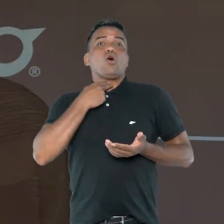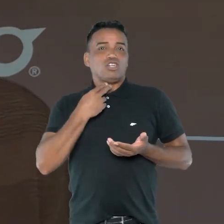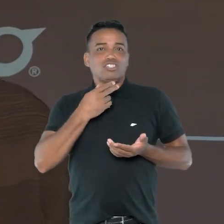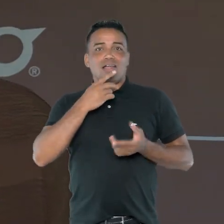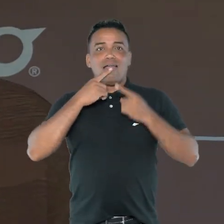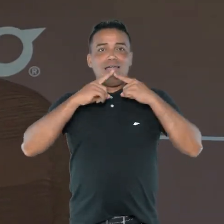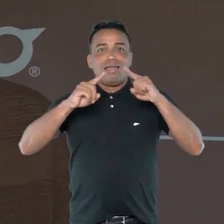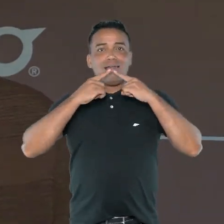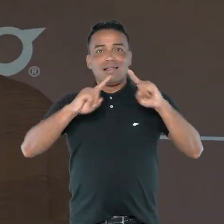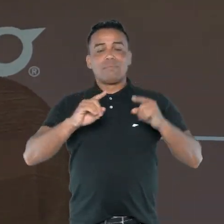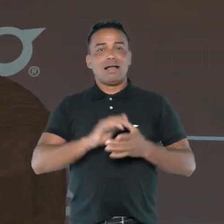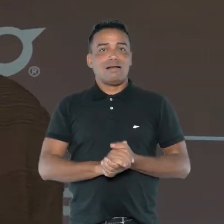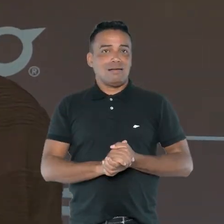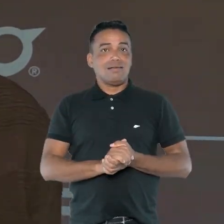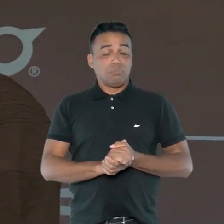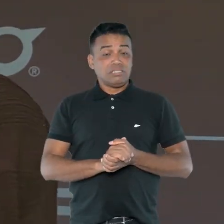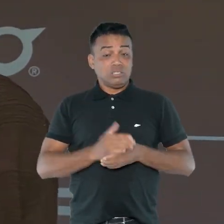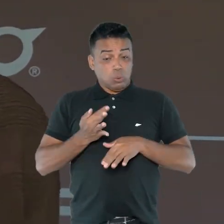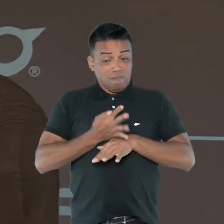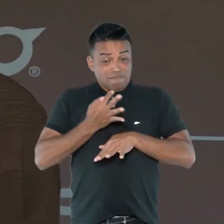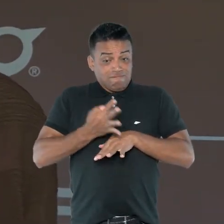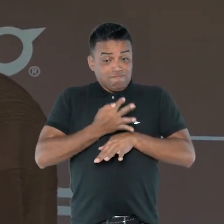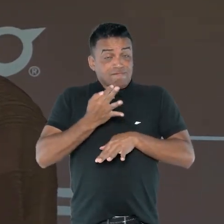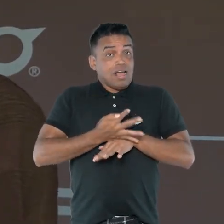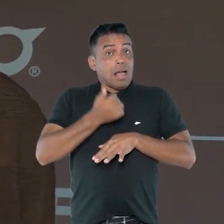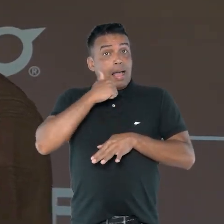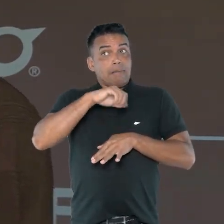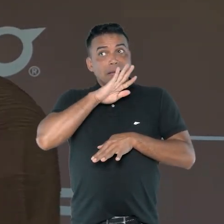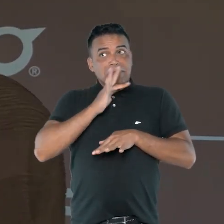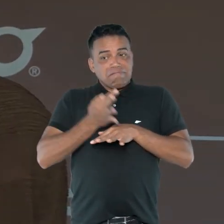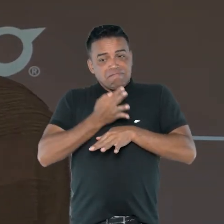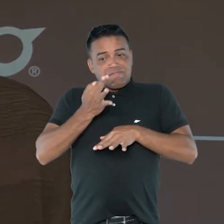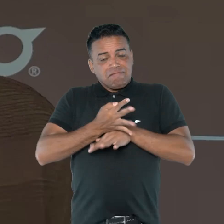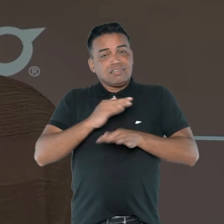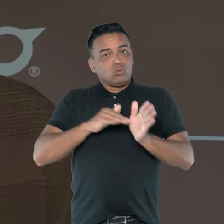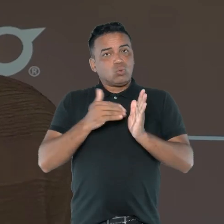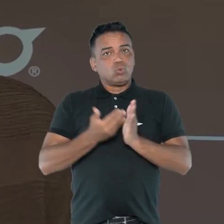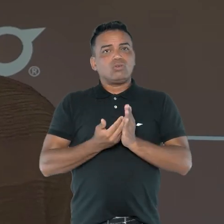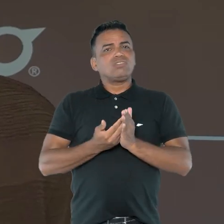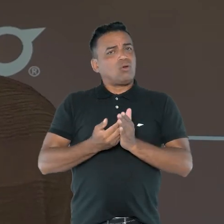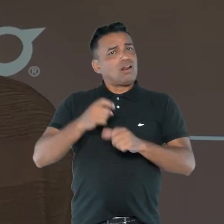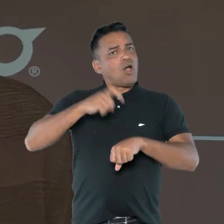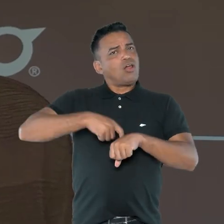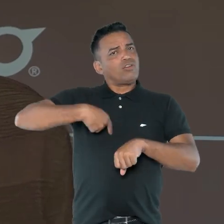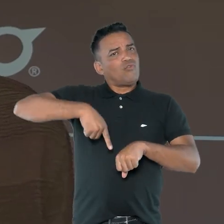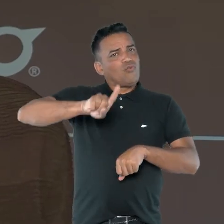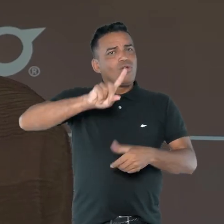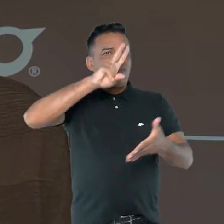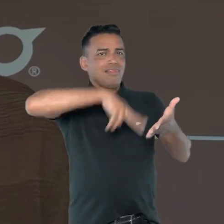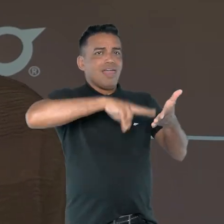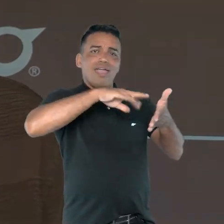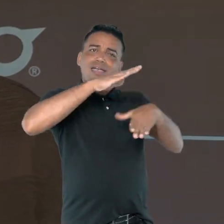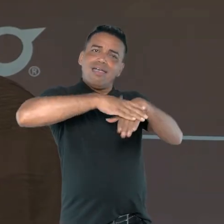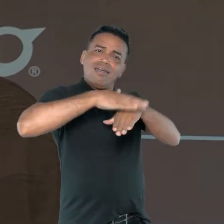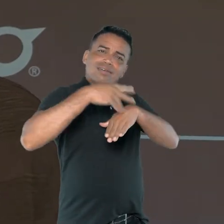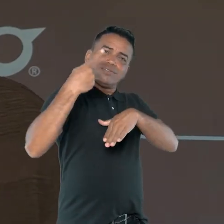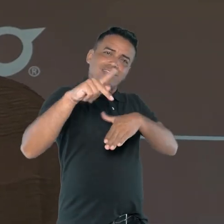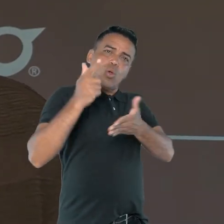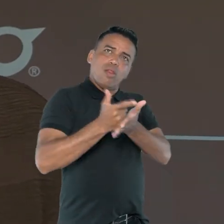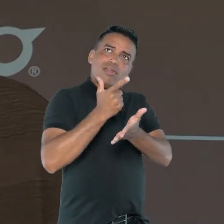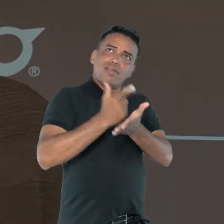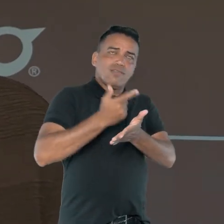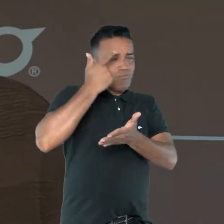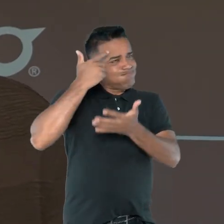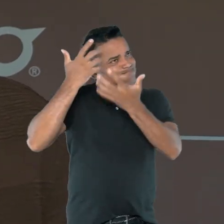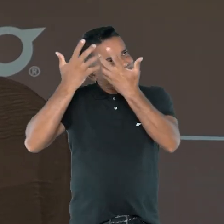nada, né? Não como se fosse difícil, não, eu não posso, eu tenho que aguentar tudo. E aí, lendo o seu livro, e aí